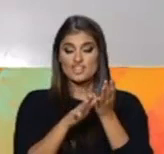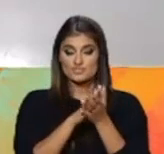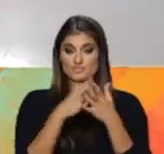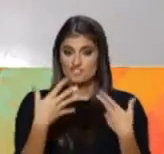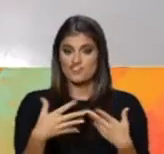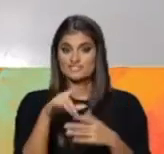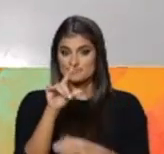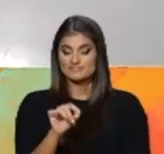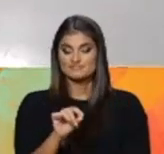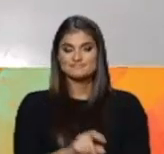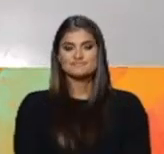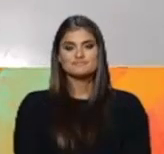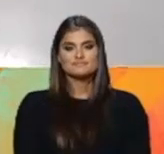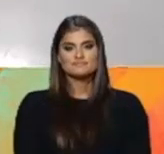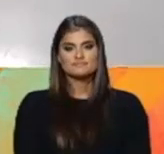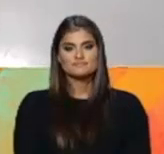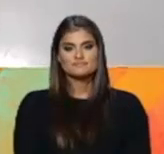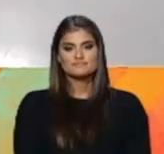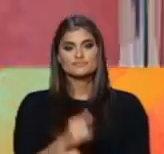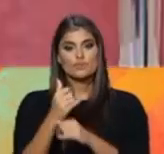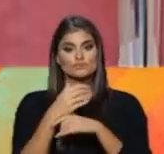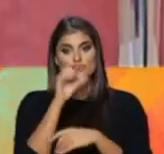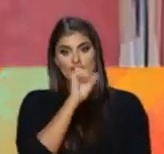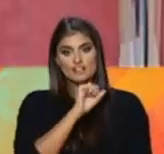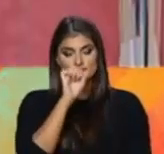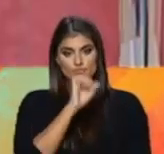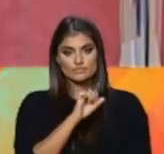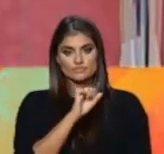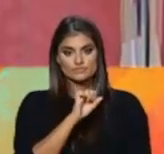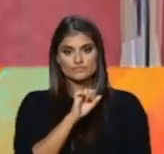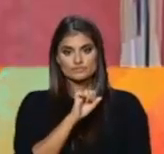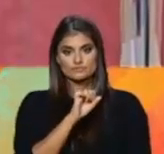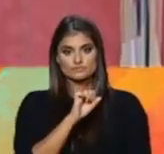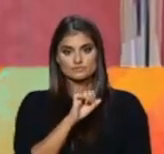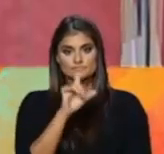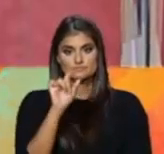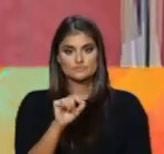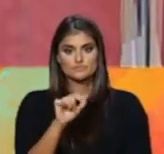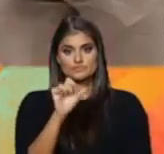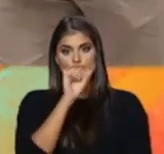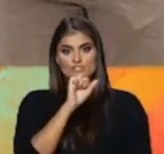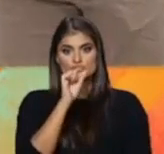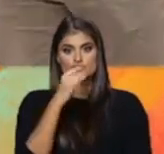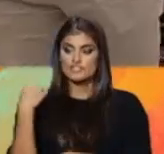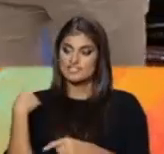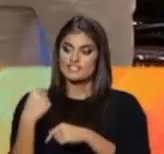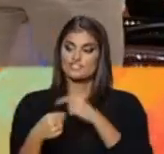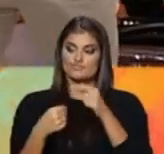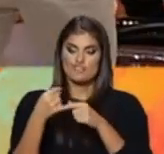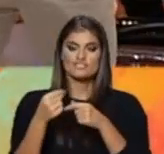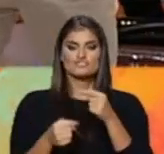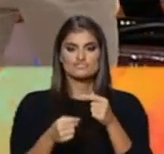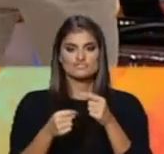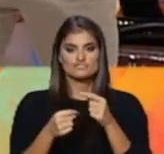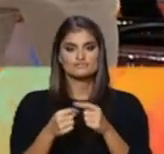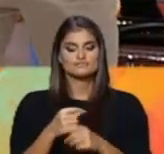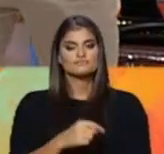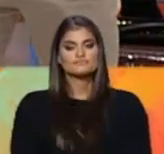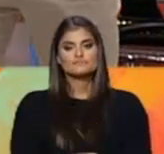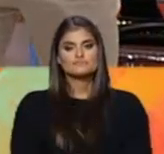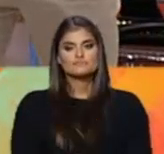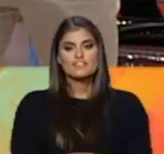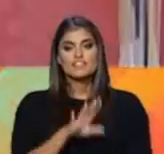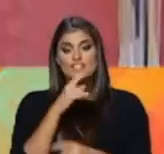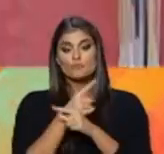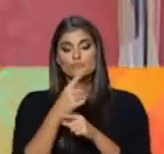Agora também, de outros cantadores, pronto, dos cantadores mais, dos cantadores mais tradicionais. É um encanto porque